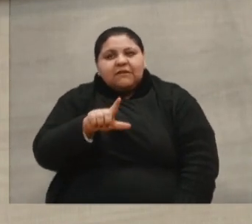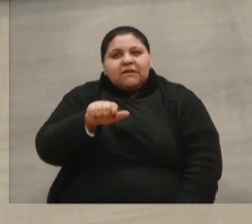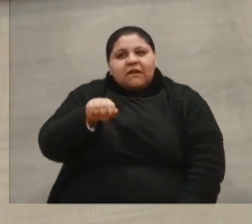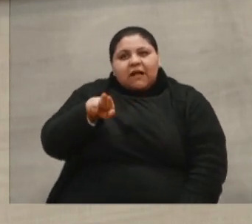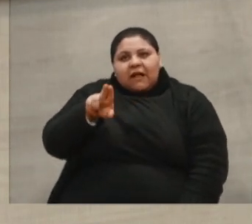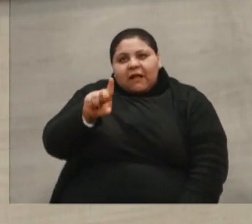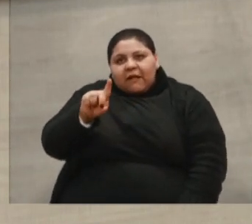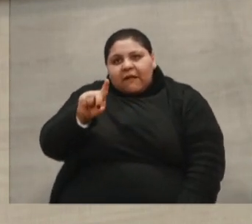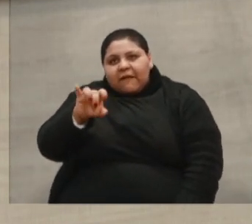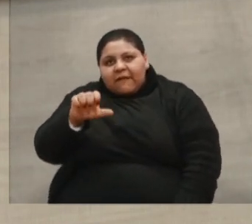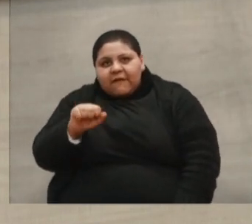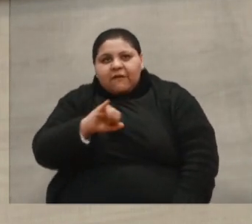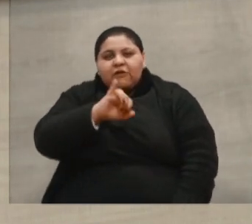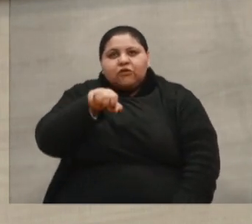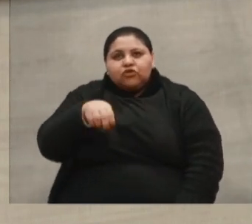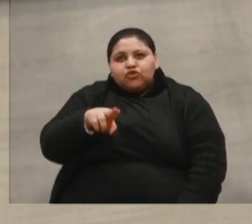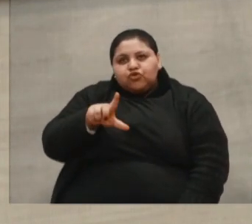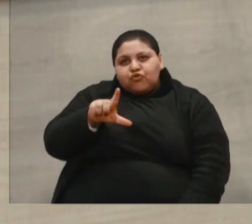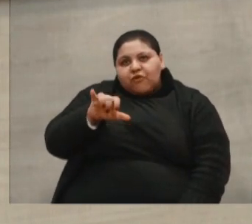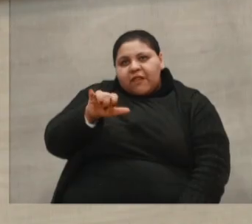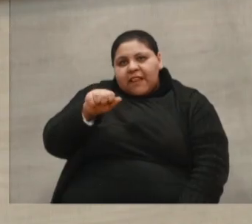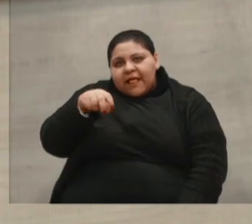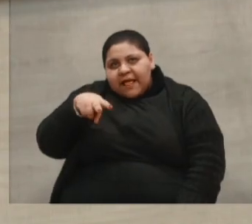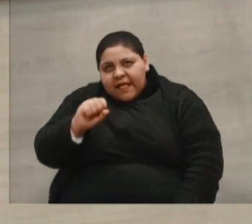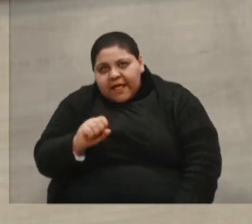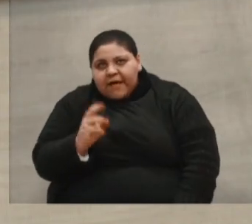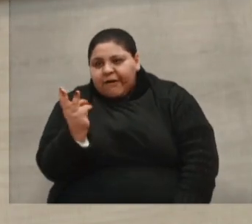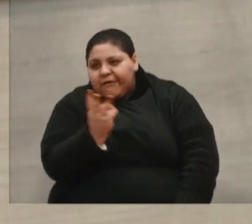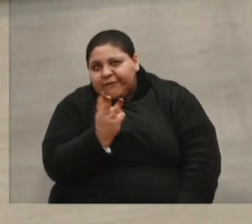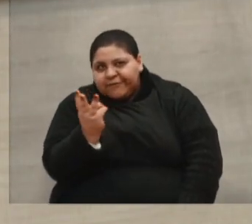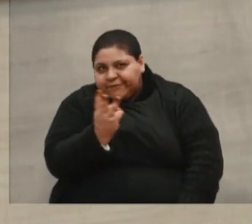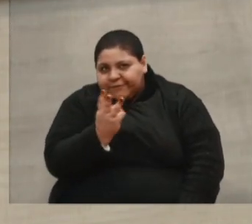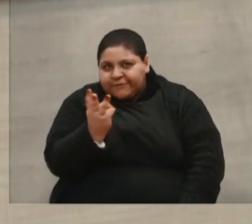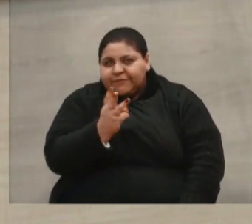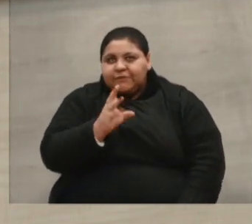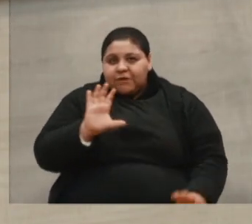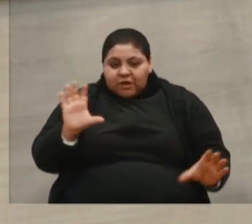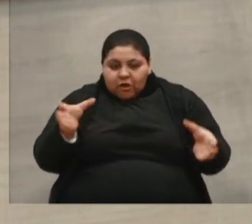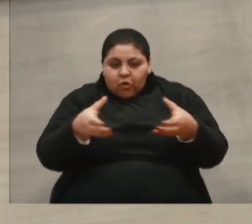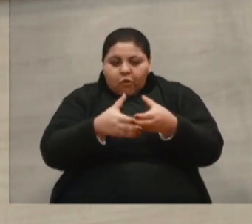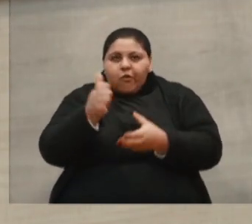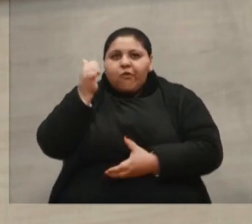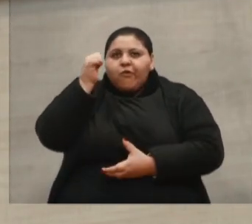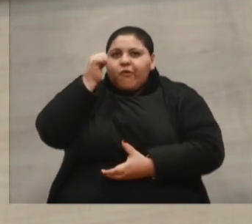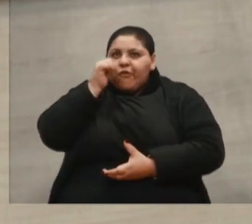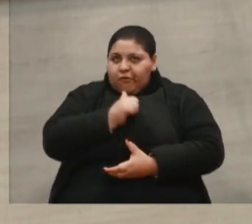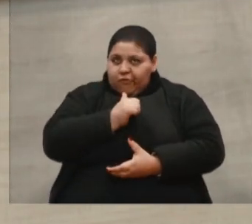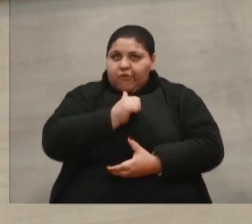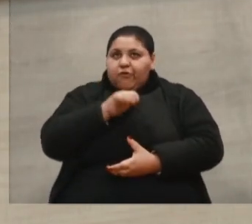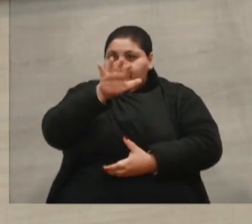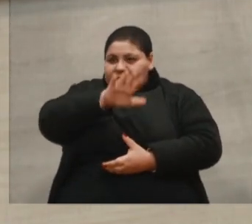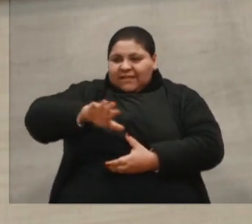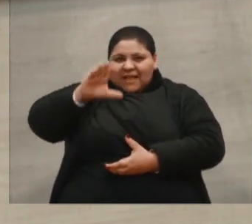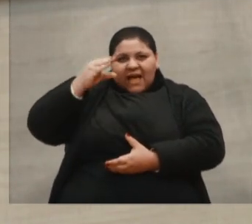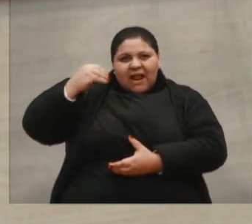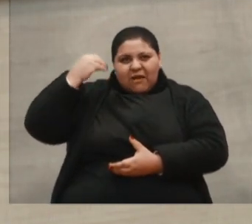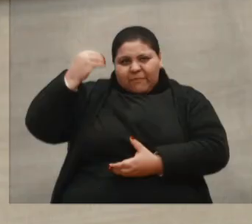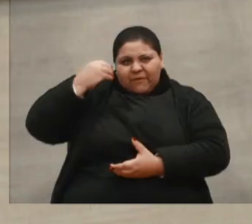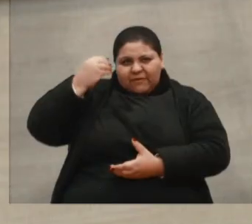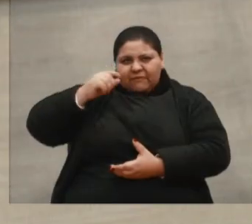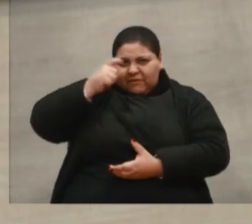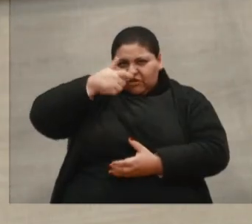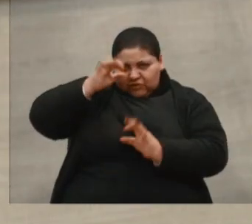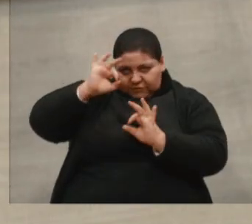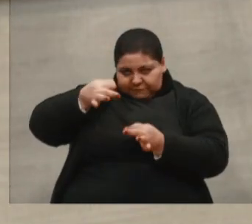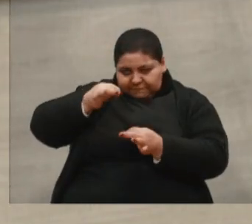Xenruck, Cláudia Pires e Juliana Rosa. Basicamente são um conjunto de mulheres predominantemente da área